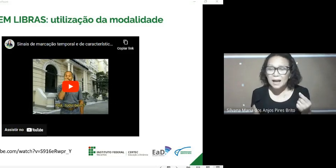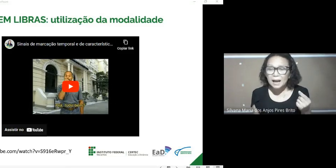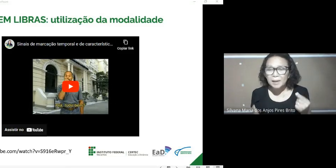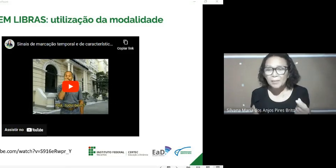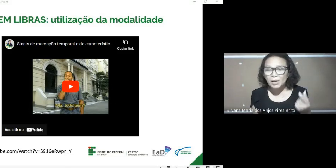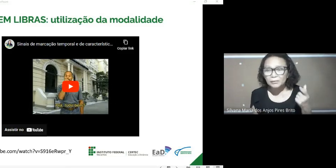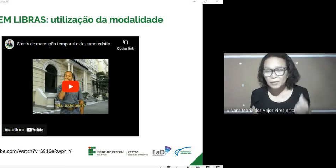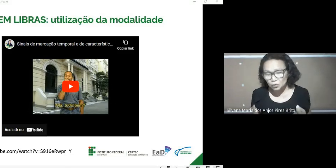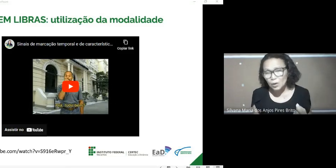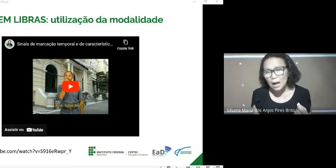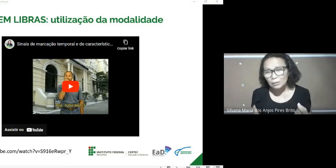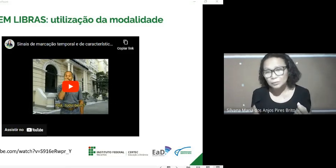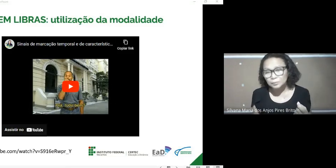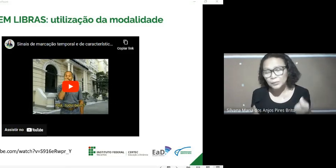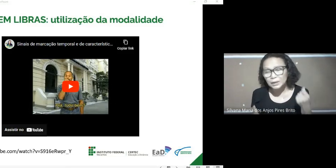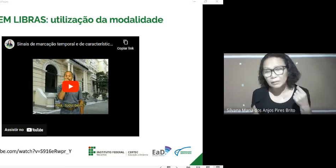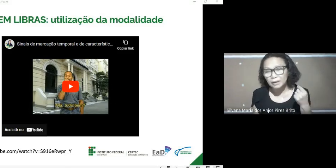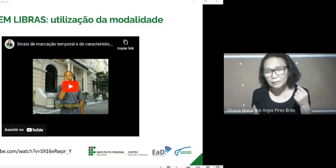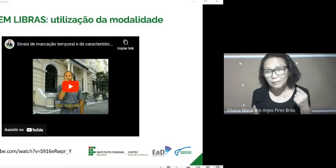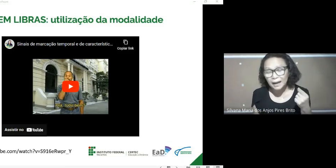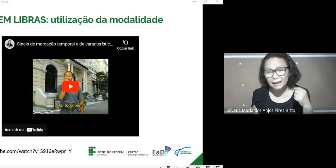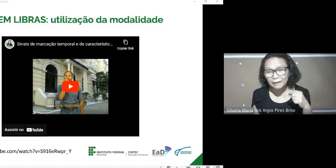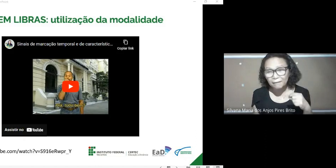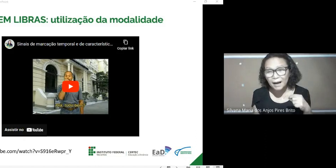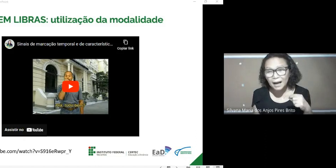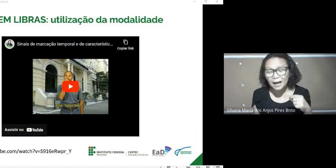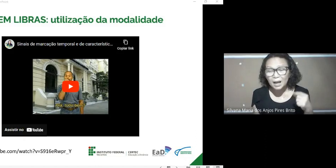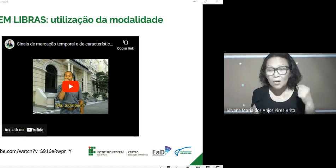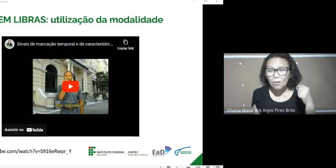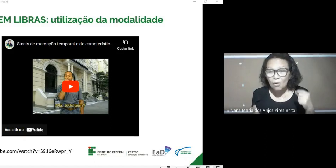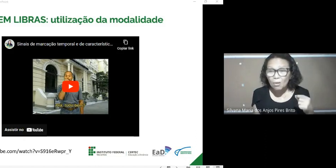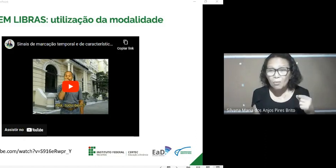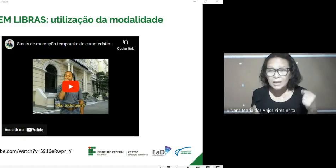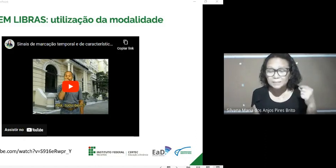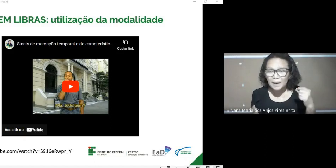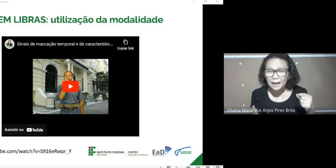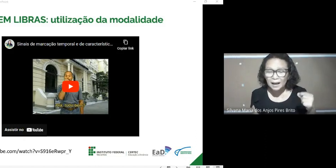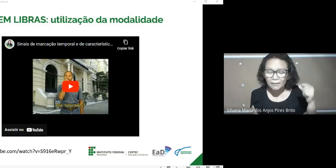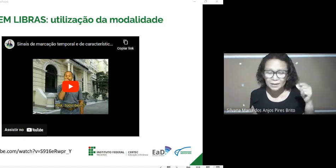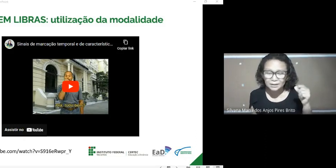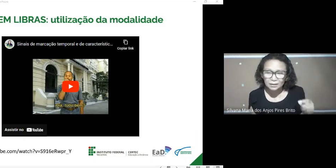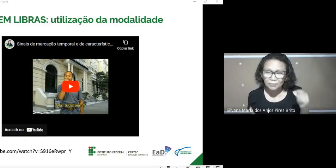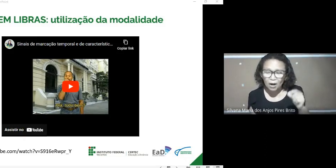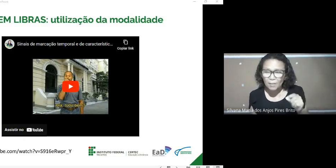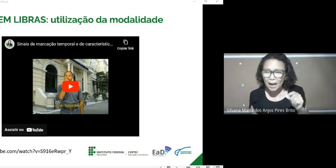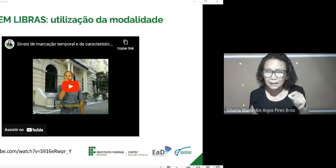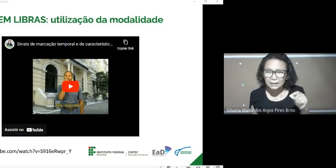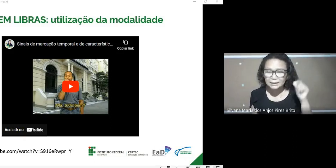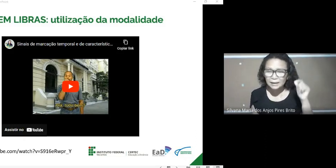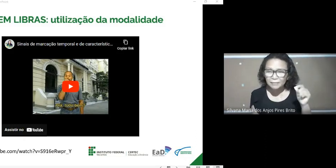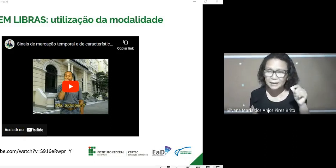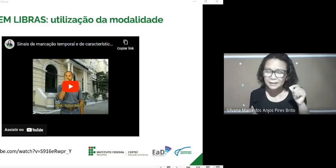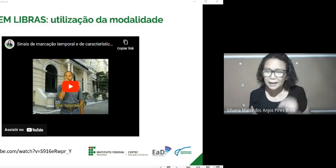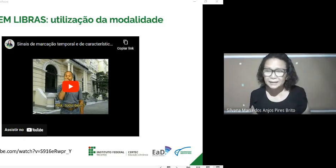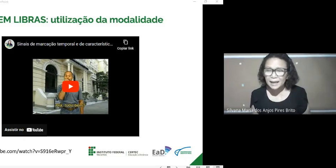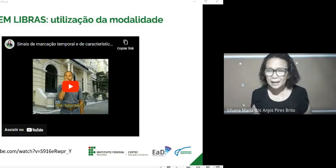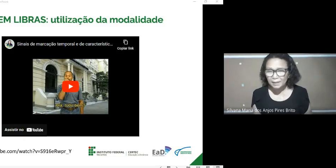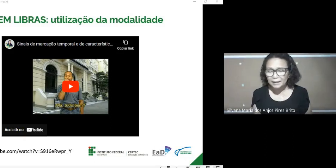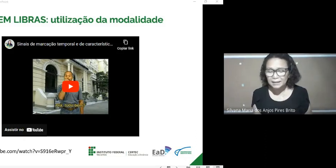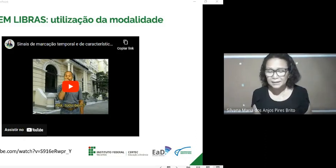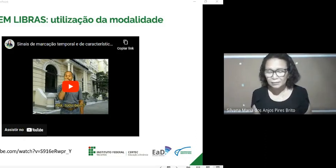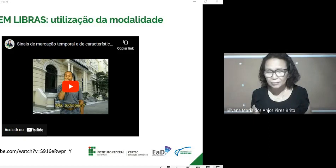vai usar a memória visual. Então, ele vai gravar como as palavras são formadas, sem